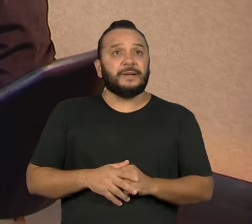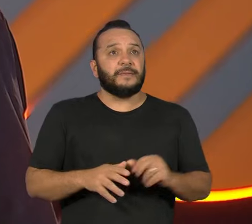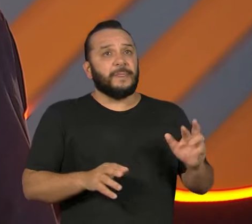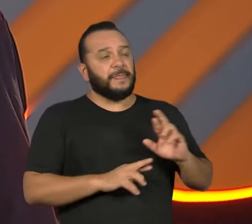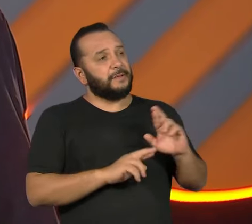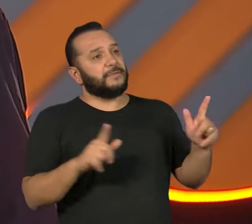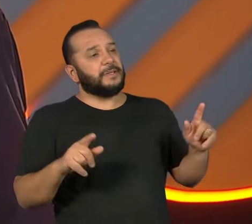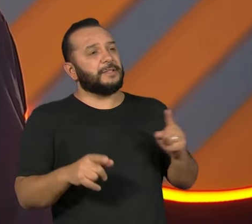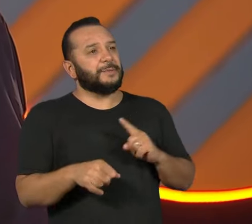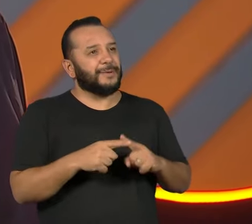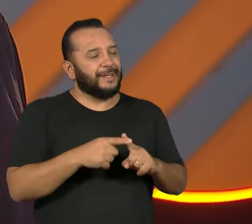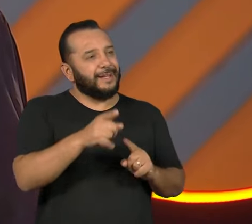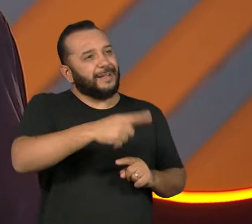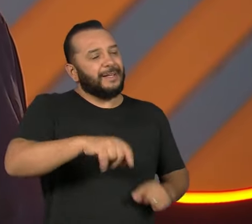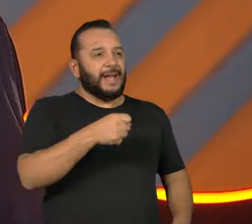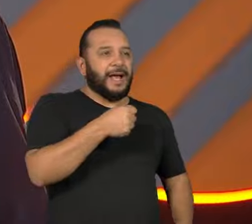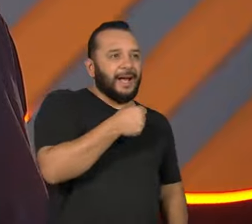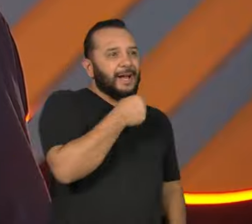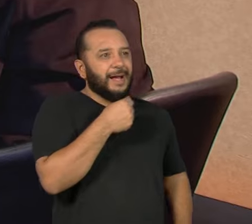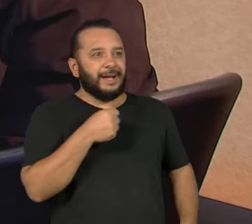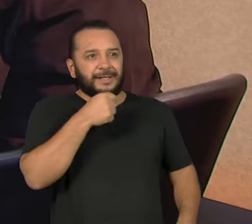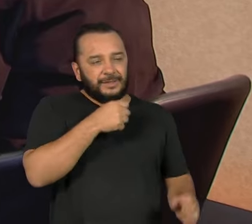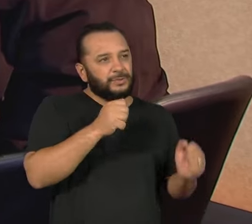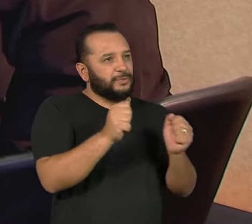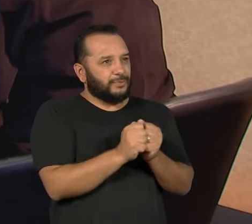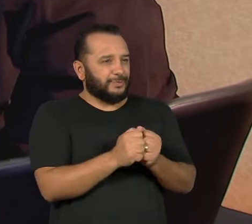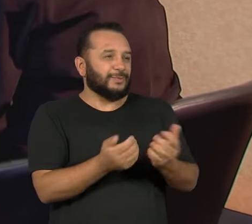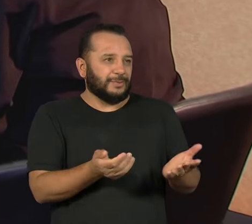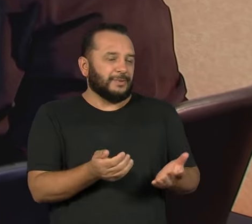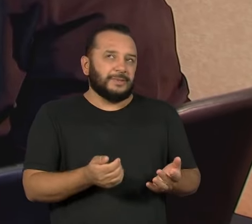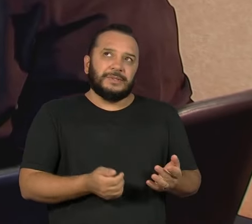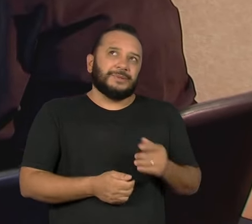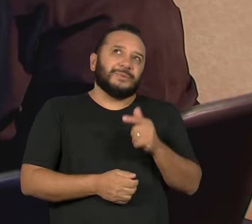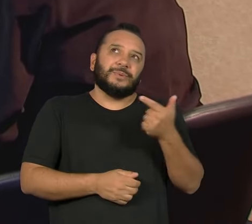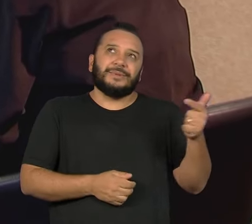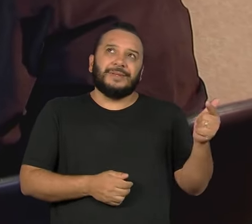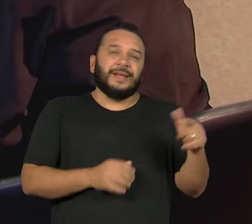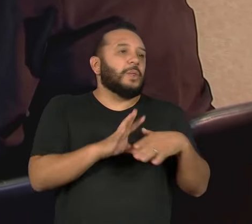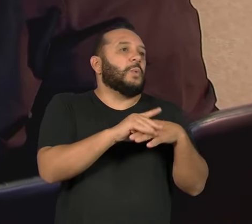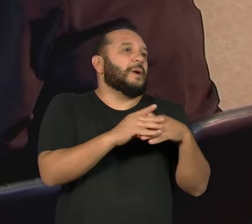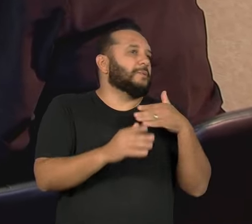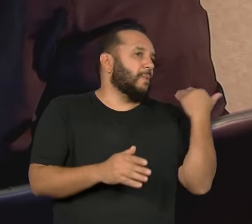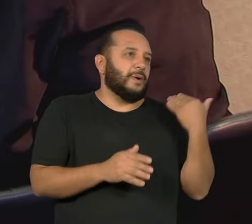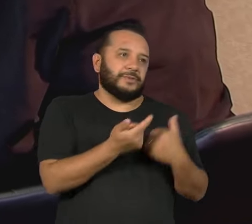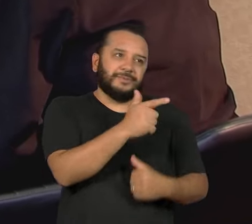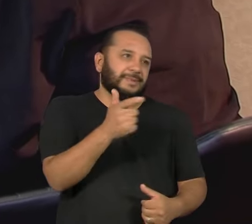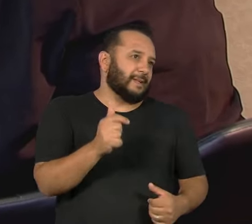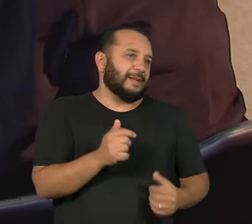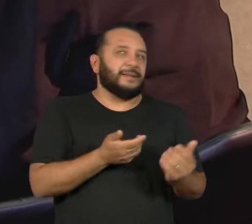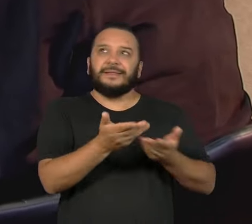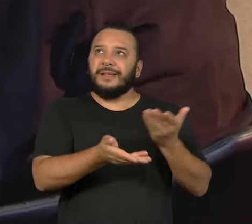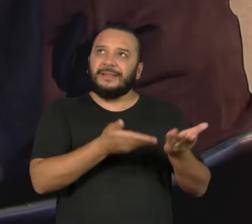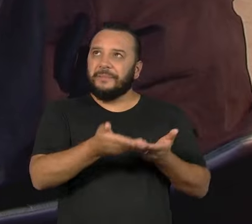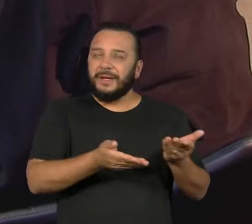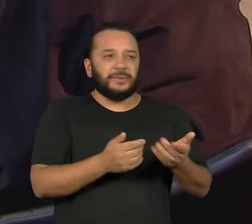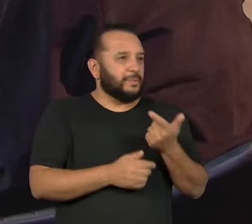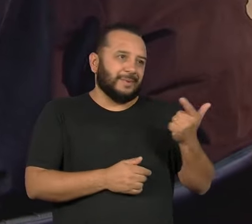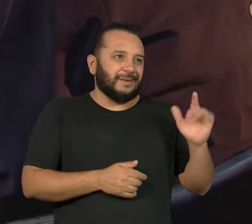verdade, eles cantam, eles não estão nesse caminho mais terminal, digamos assim, ou de um tratamento muito